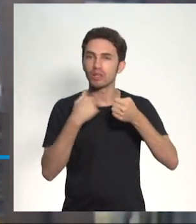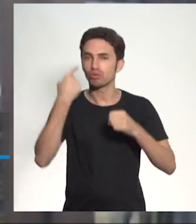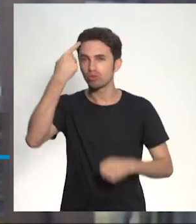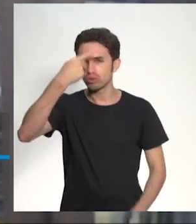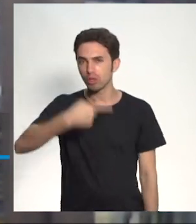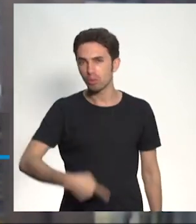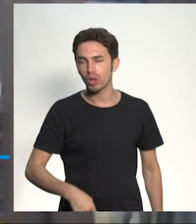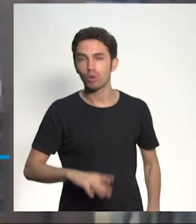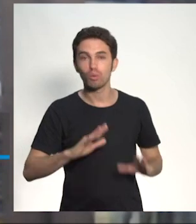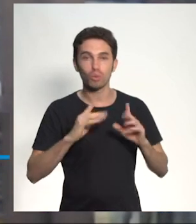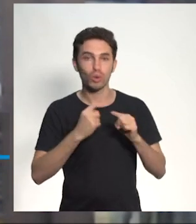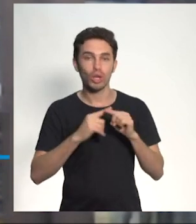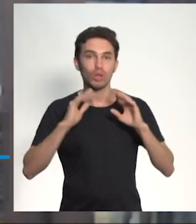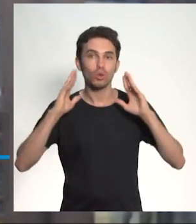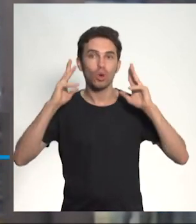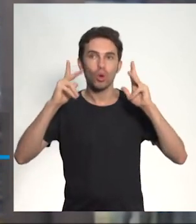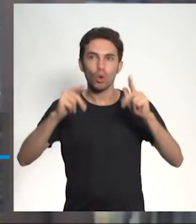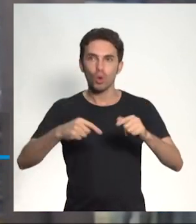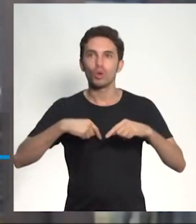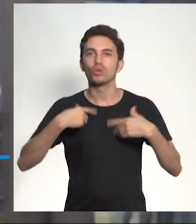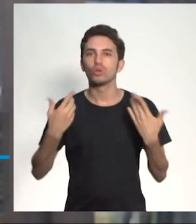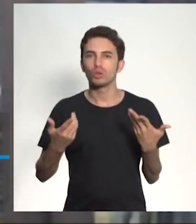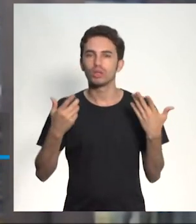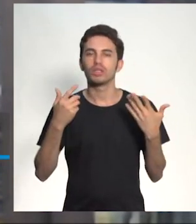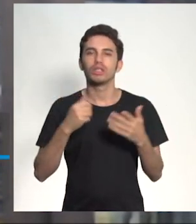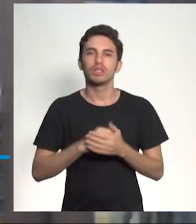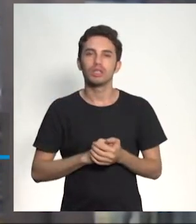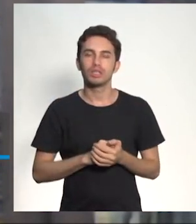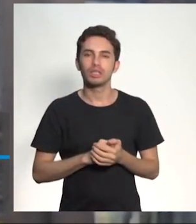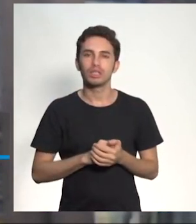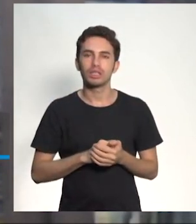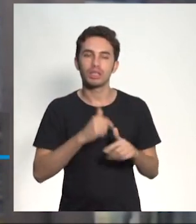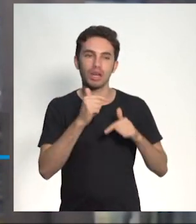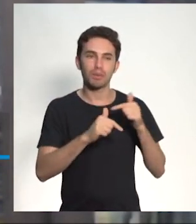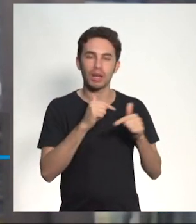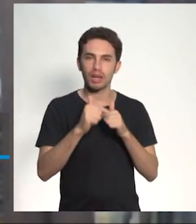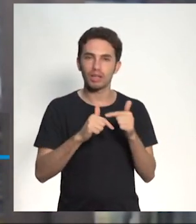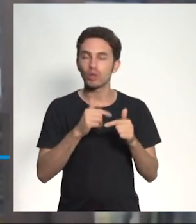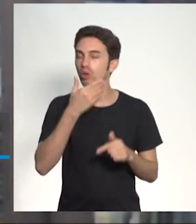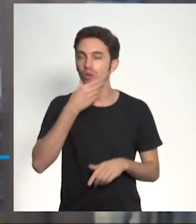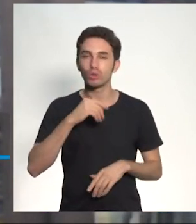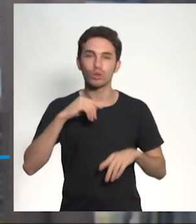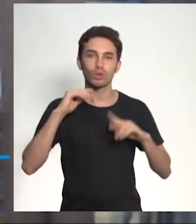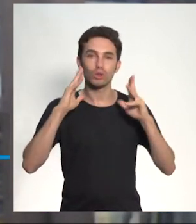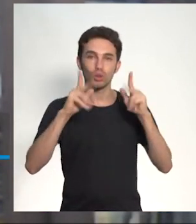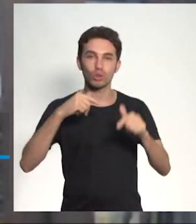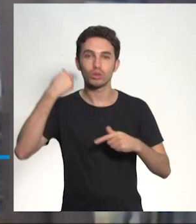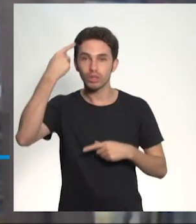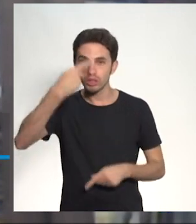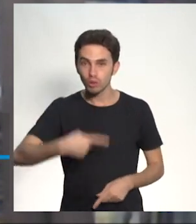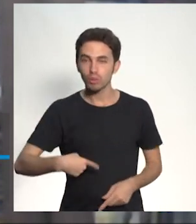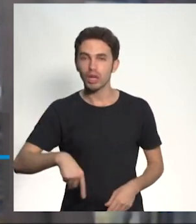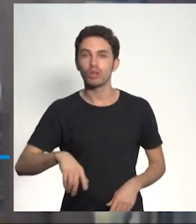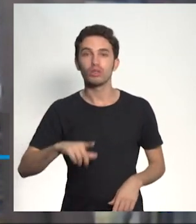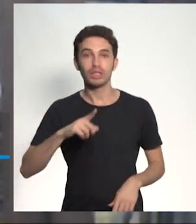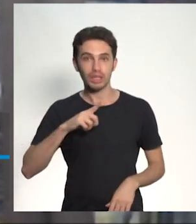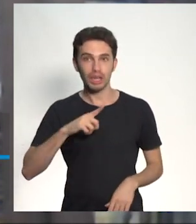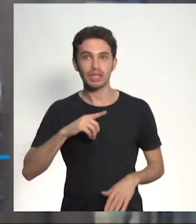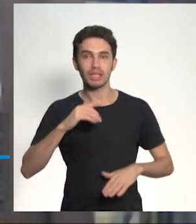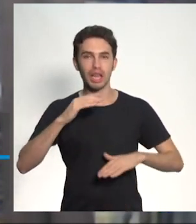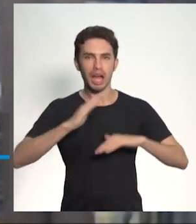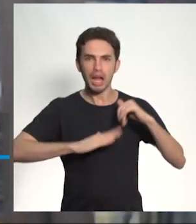a capacidade, né, ontológica, de transformar a natureza, e ao transformar a natureza, transformar a si mesmo